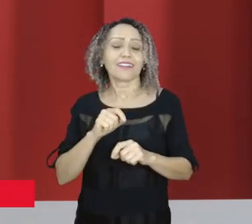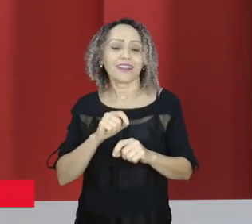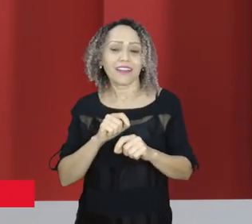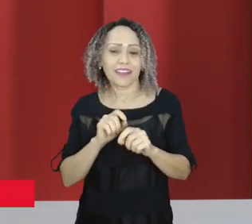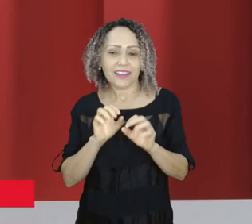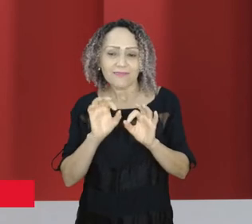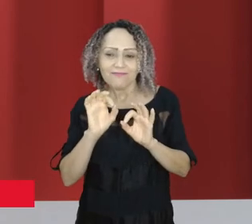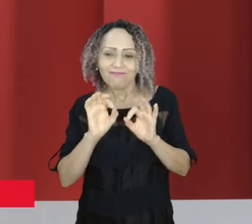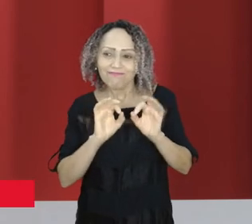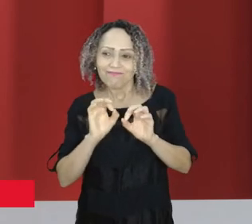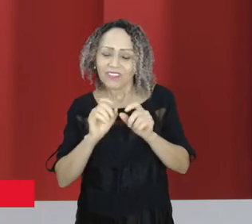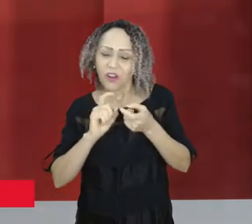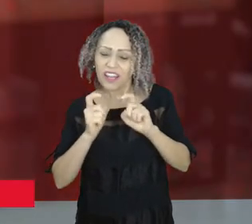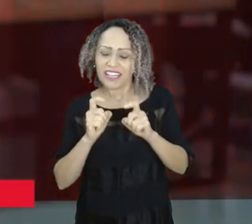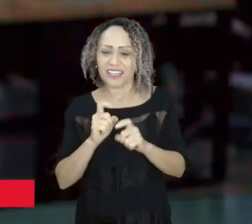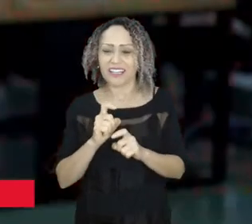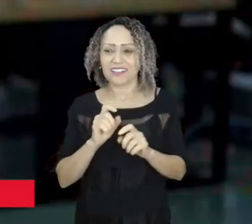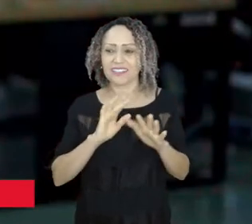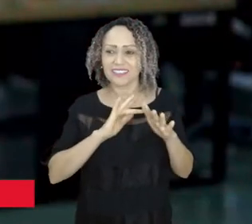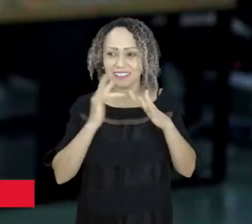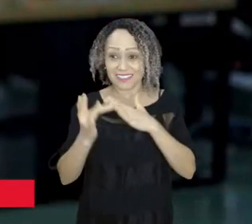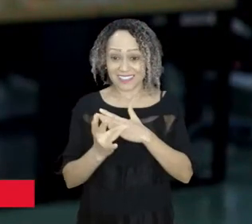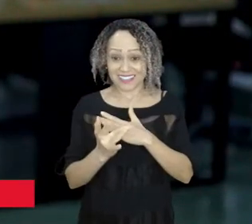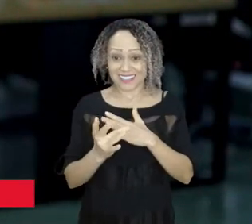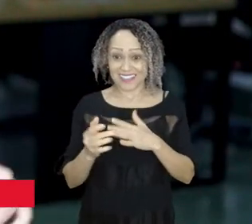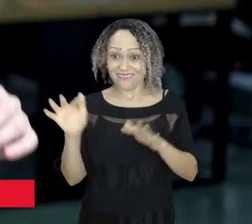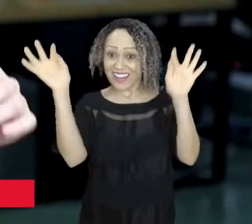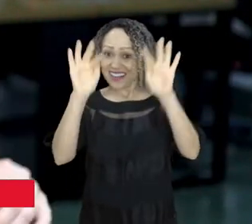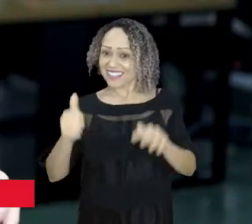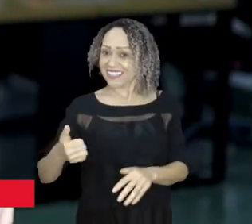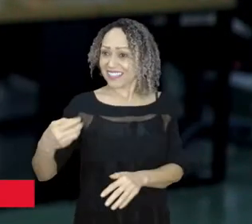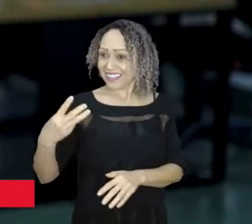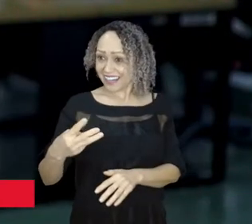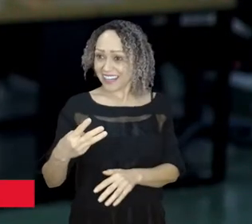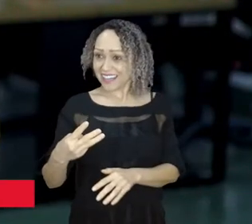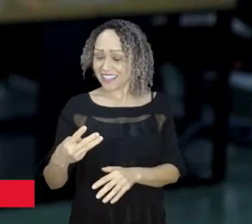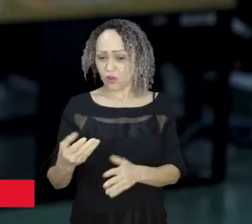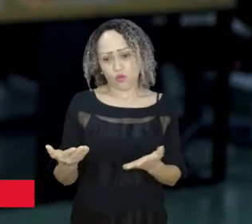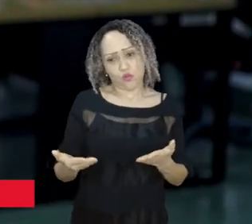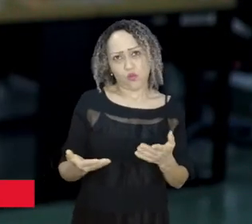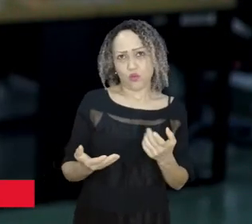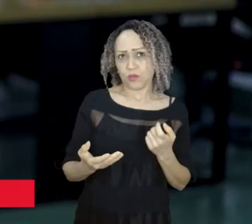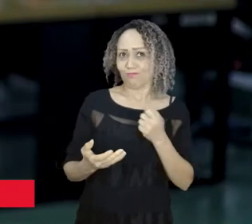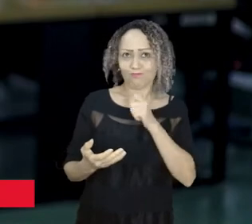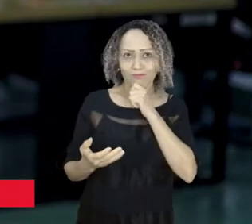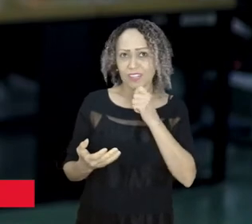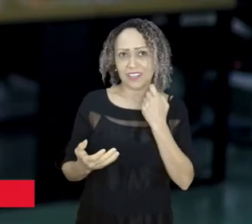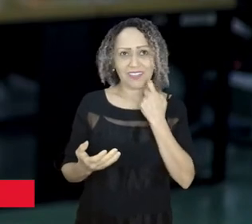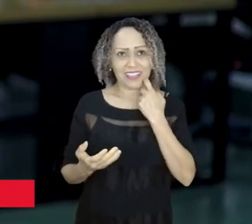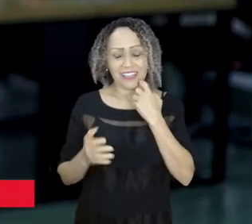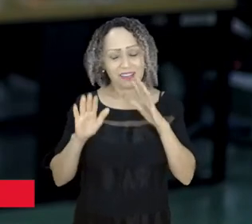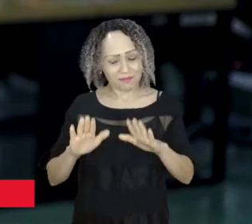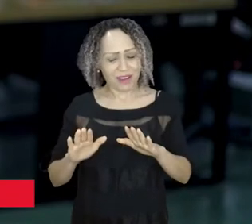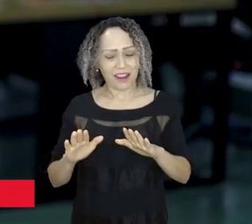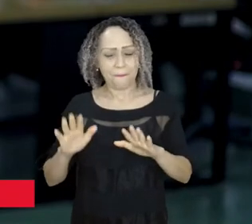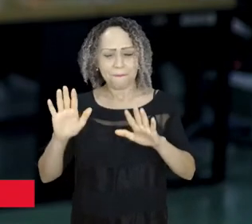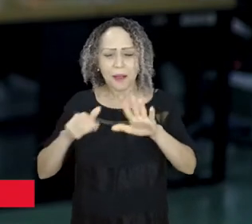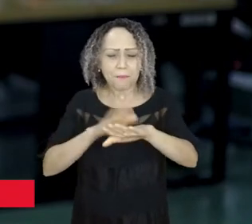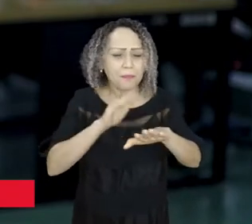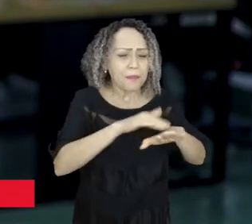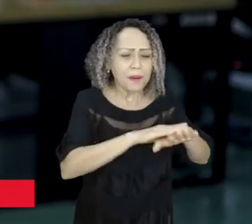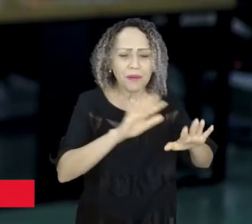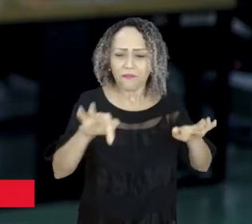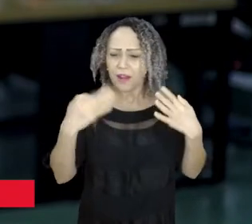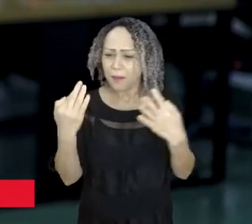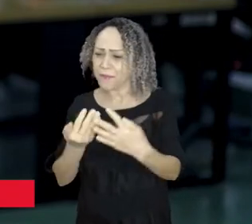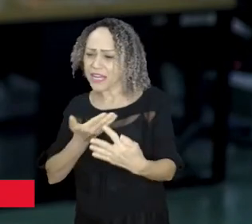a Duda Merini. Feliz dia 13! Hoje não é sexta, mas já é dia de mobilizar a família, os amigos, vizinhos e